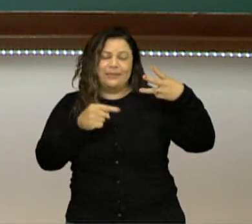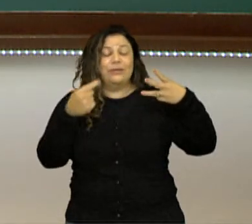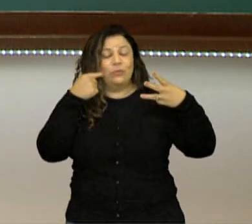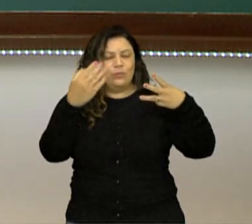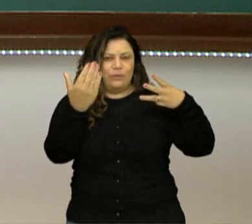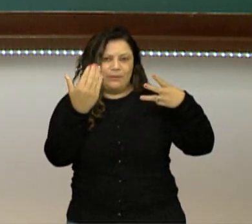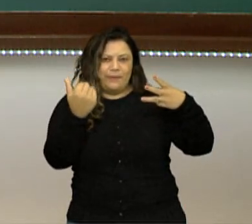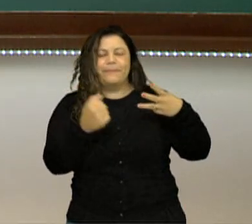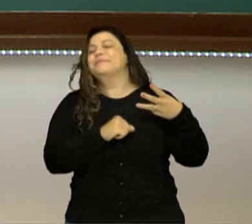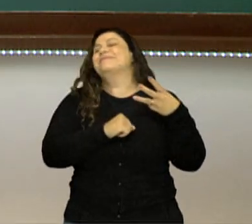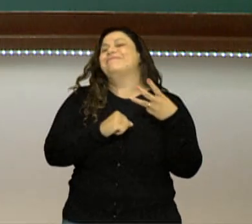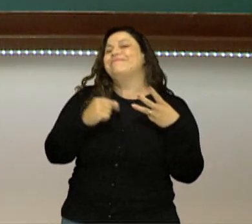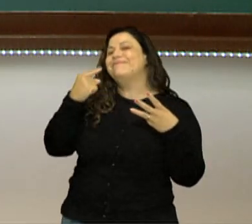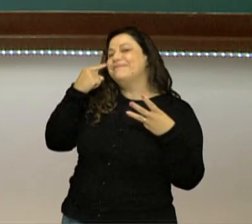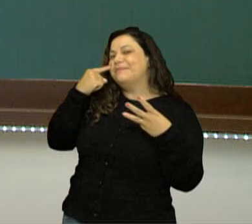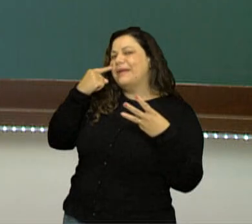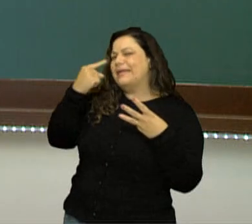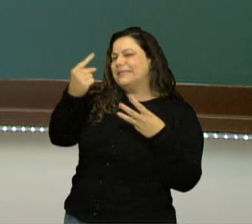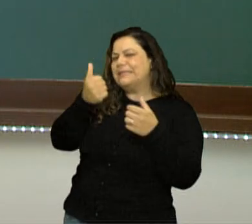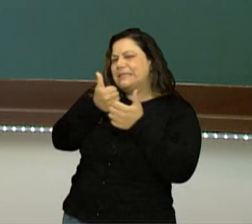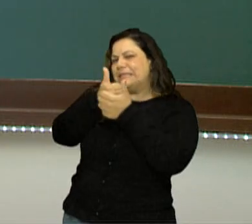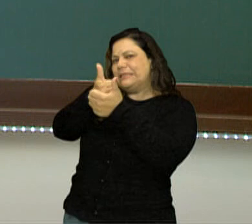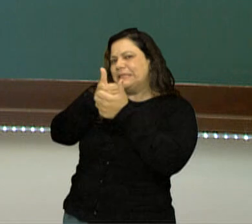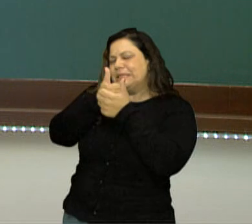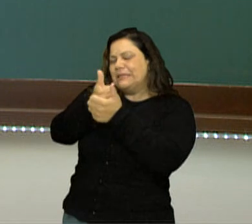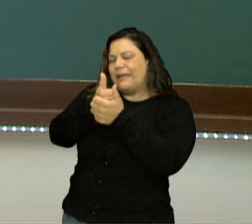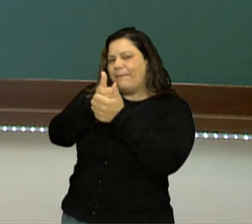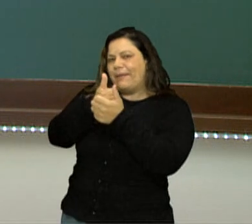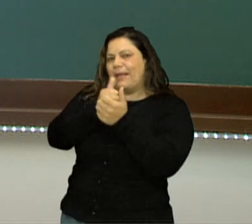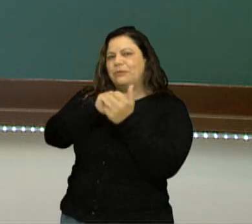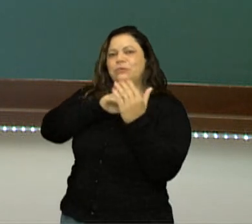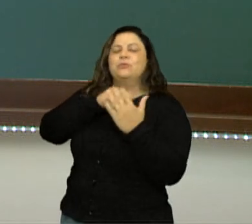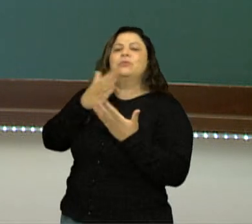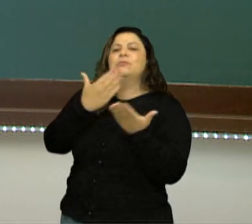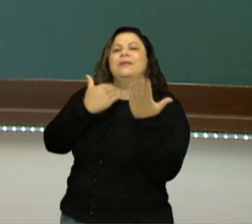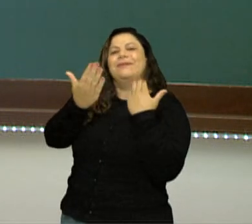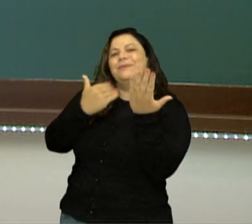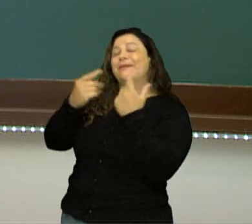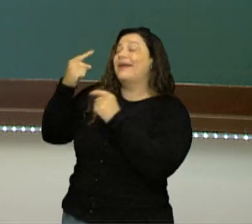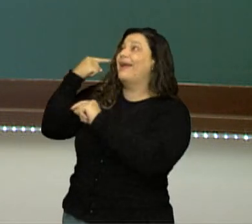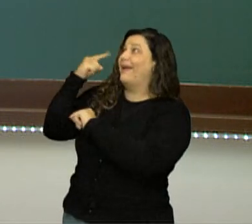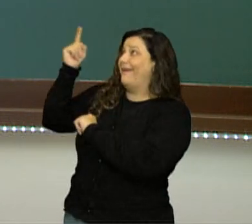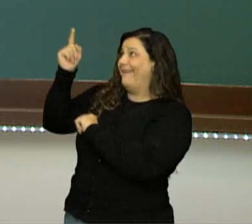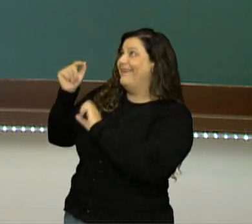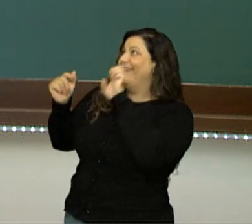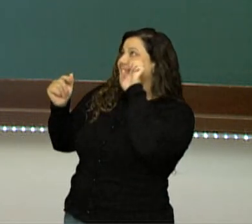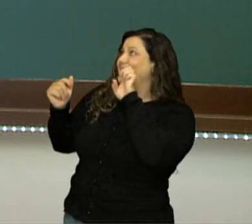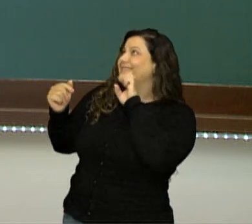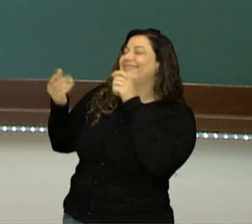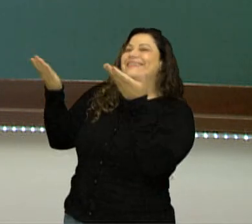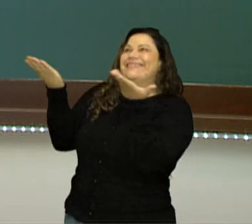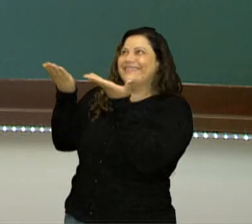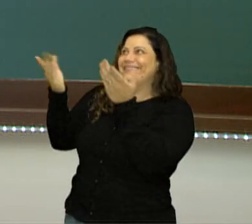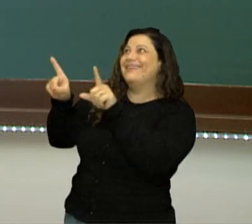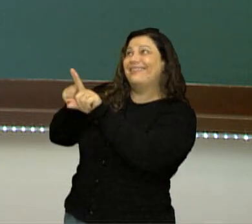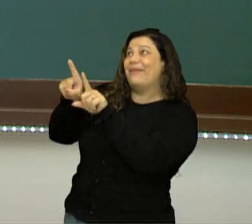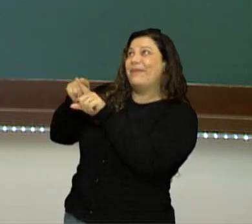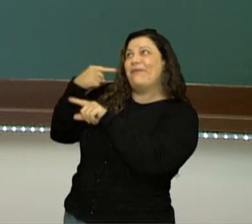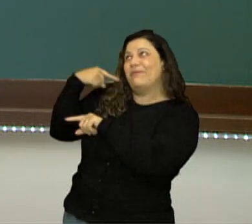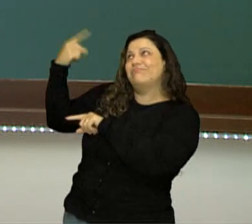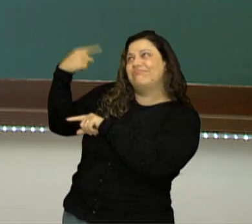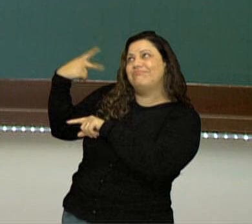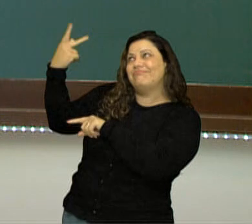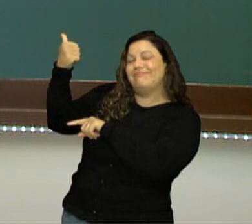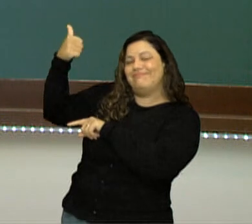mais pertinho para você. Para a gente fazer um tete a tete, né? A Elisângela também está junto aqui, ó. Nós dois aí, Elisângela, vamos ajudar eles ali,